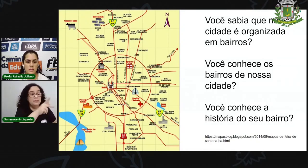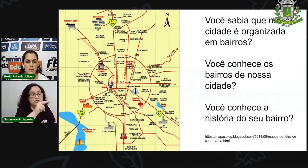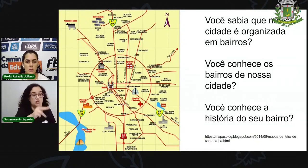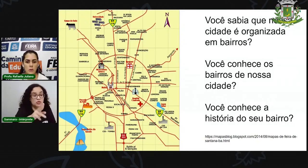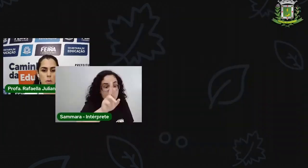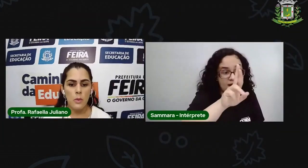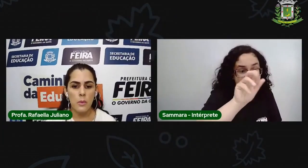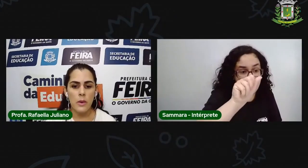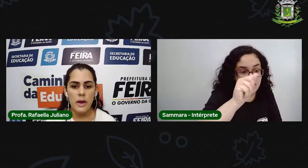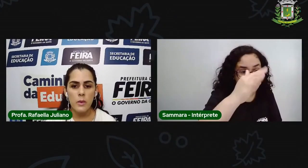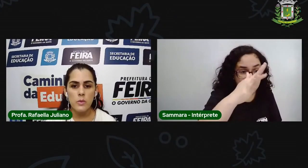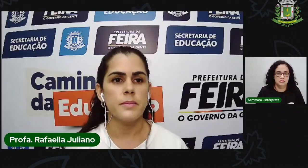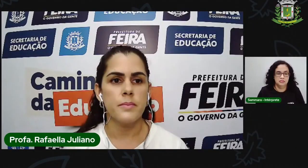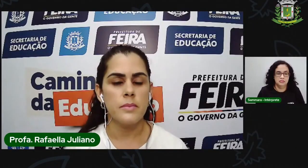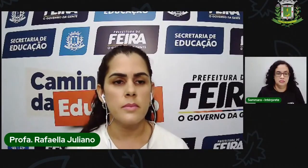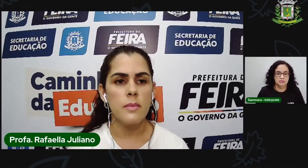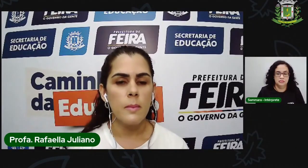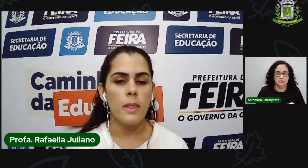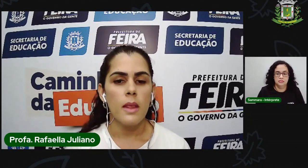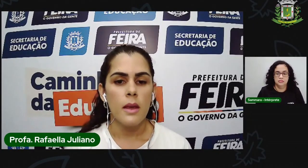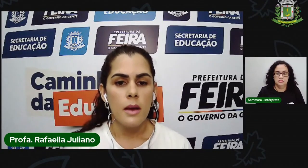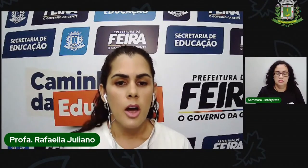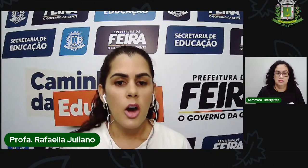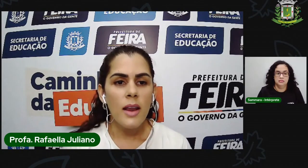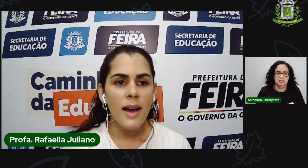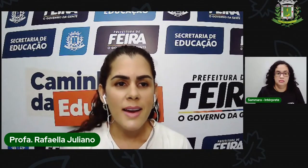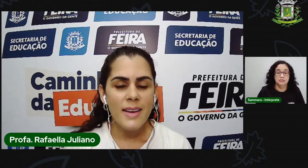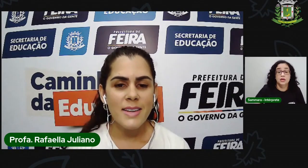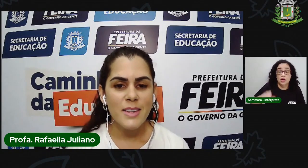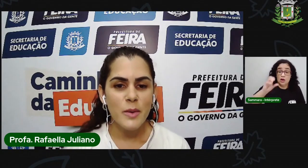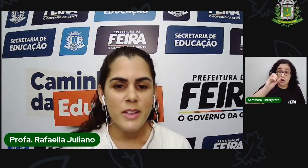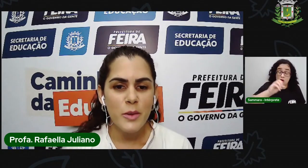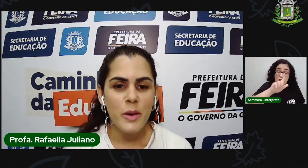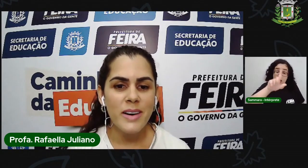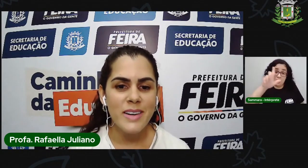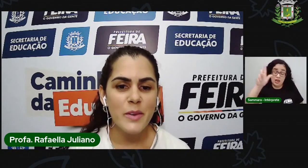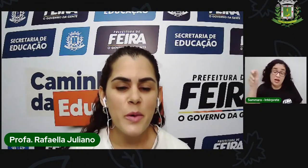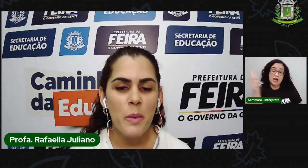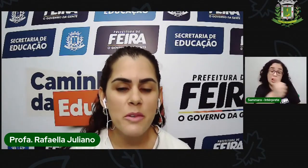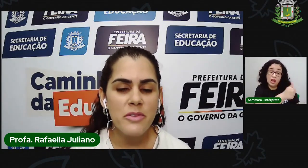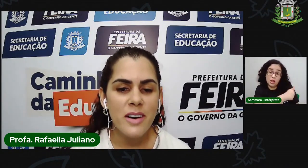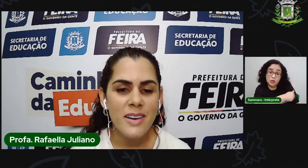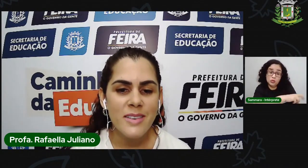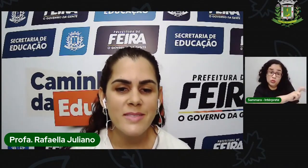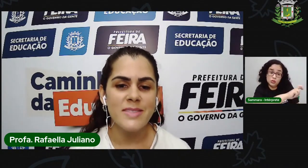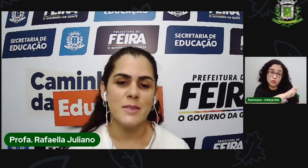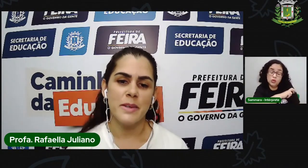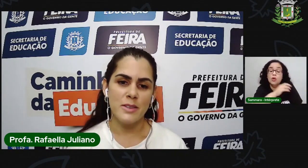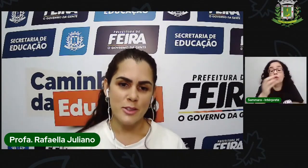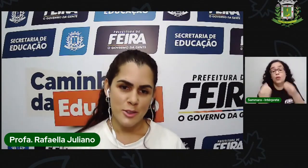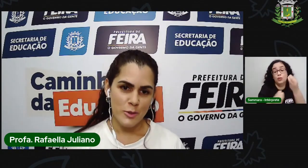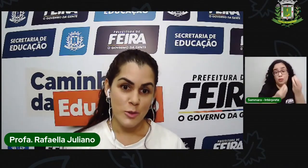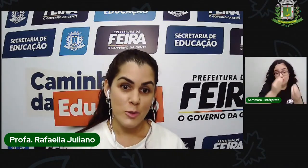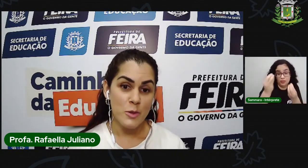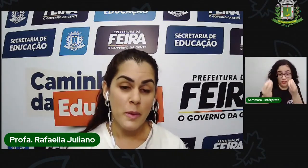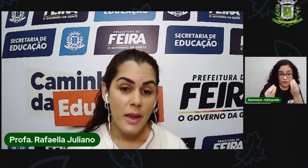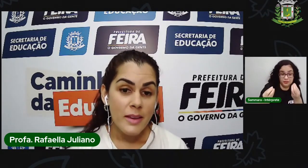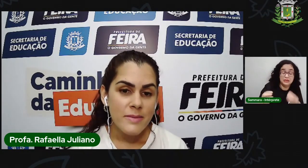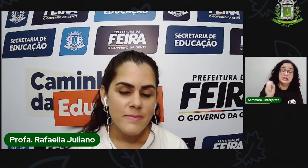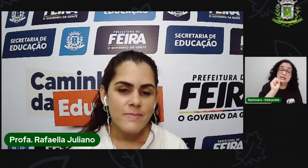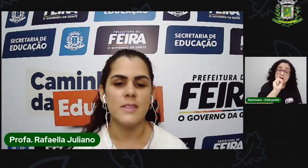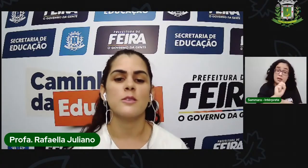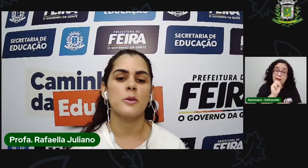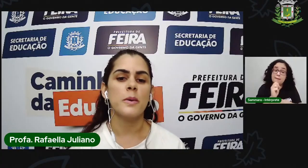vocês um recurso. Olá, galerinha do quinto ano, como vão? Espero que estejam todos